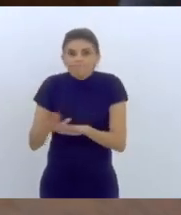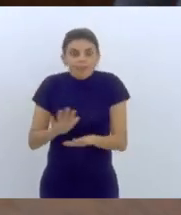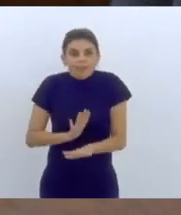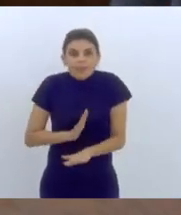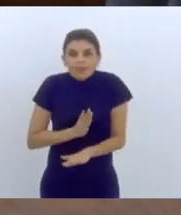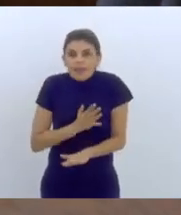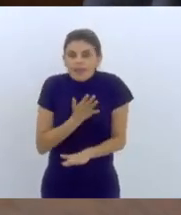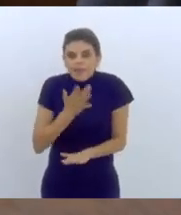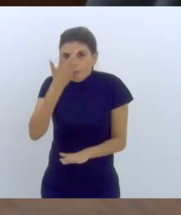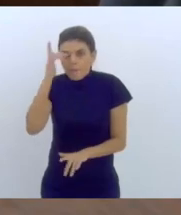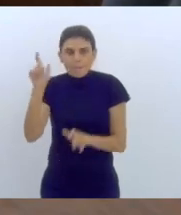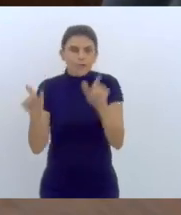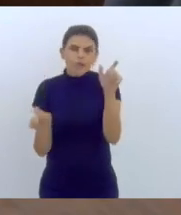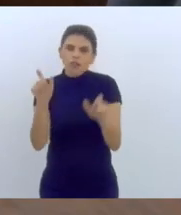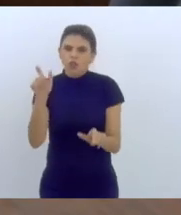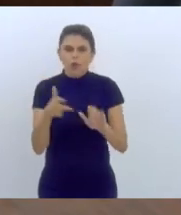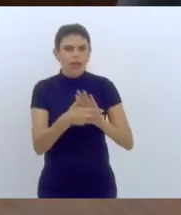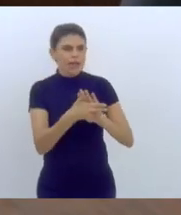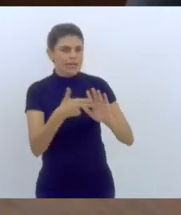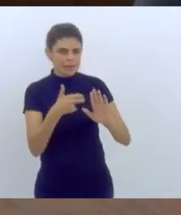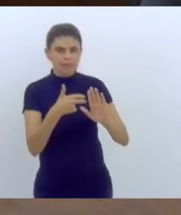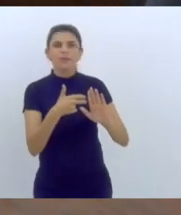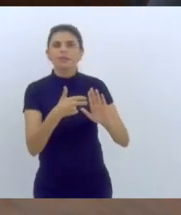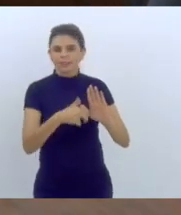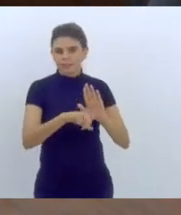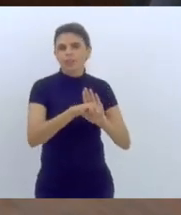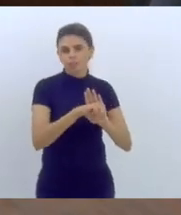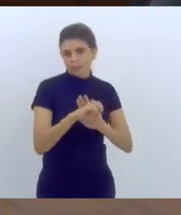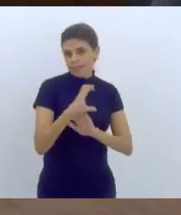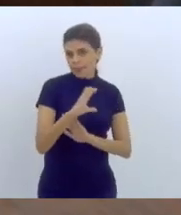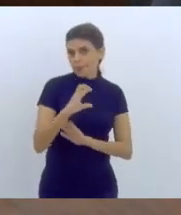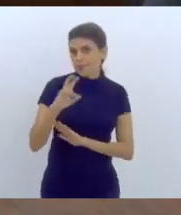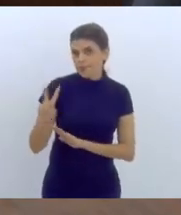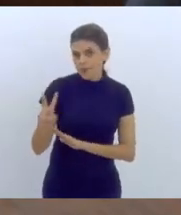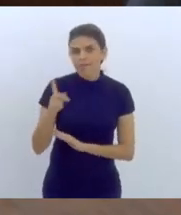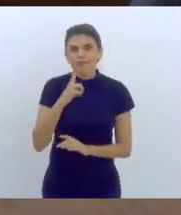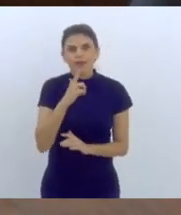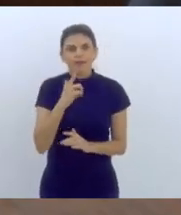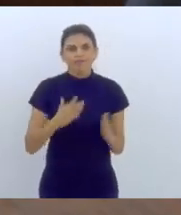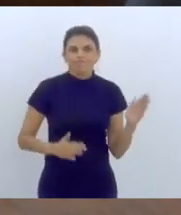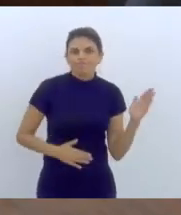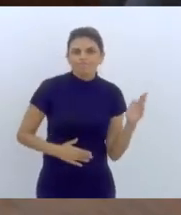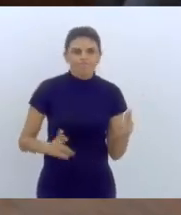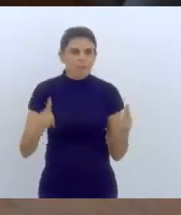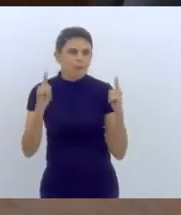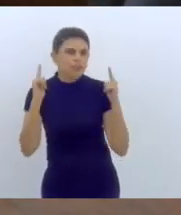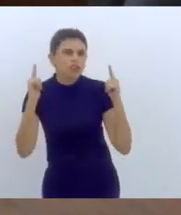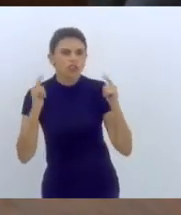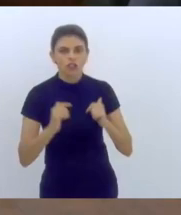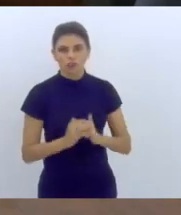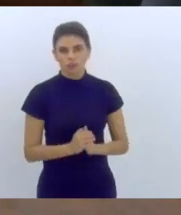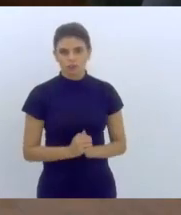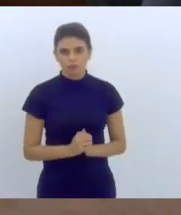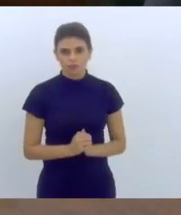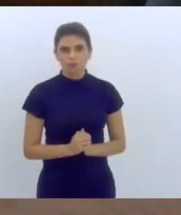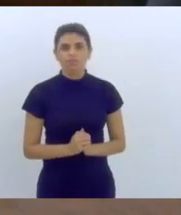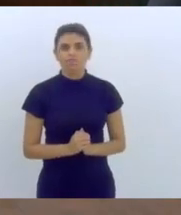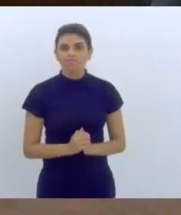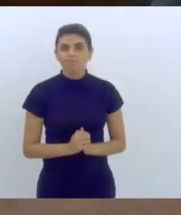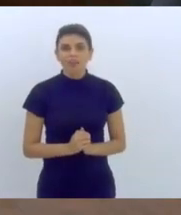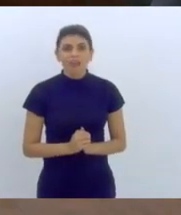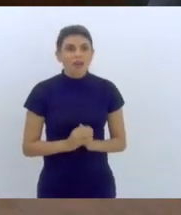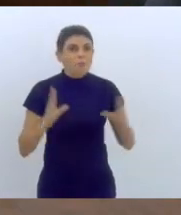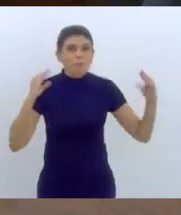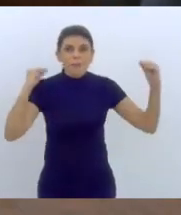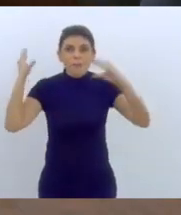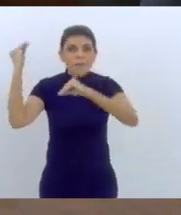por criminosos dessa facção chamada Comando Vermelho. É o assunto mais falado do Rio de